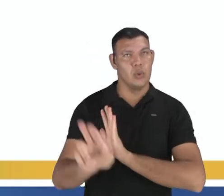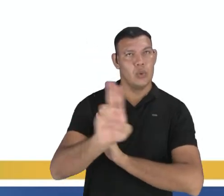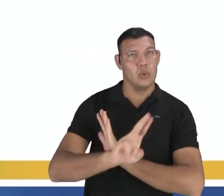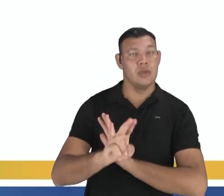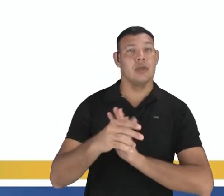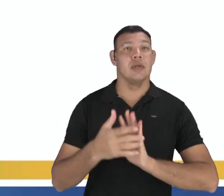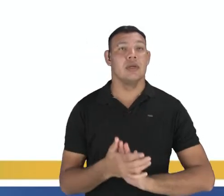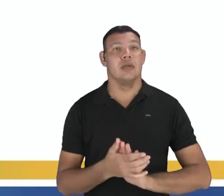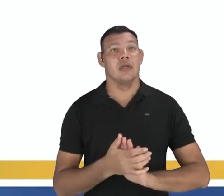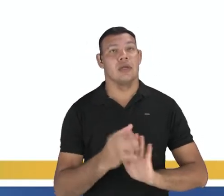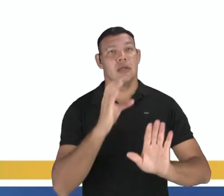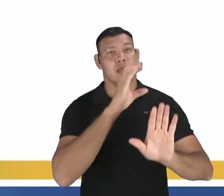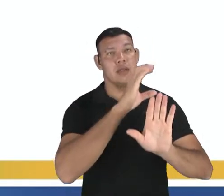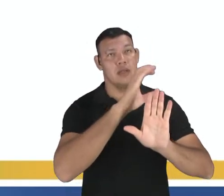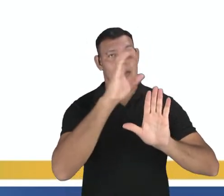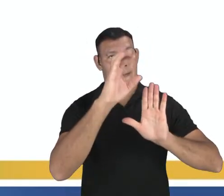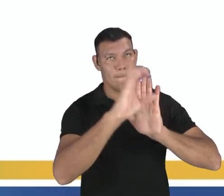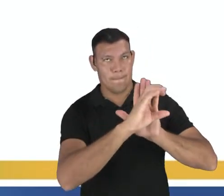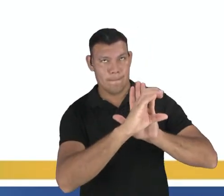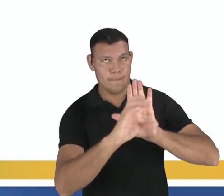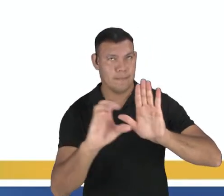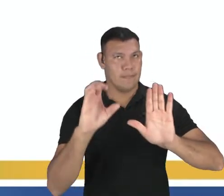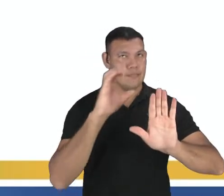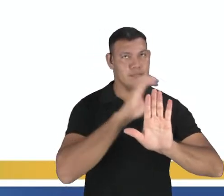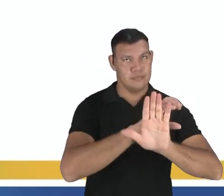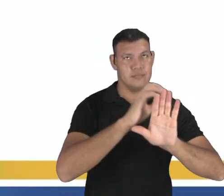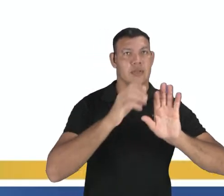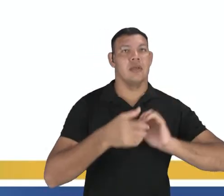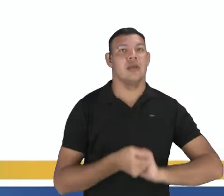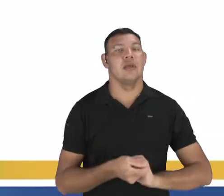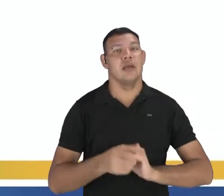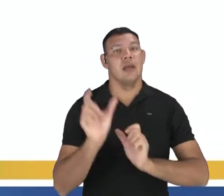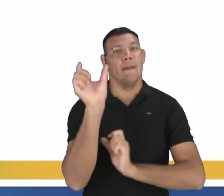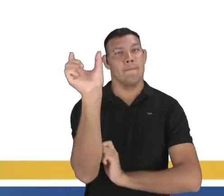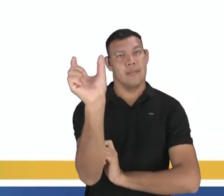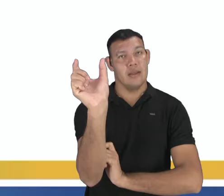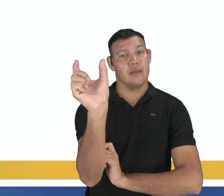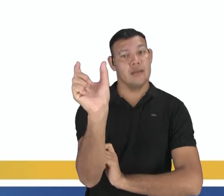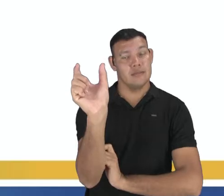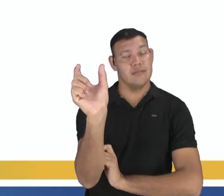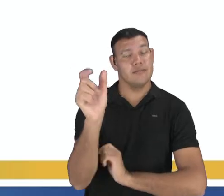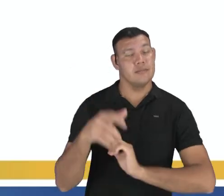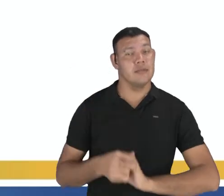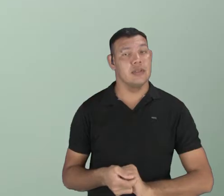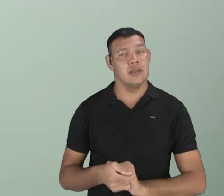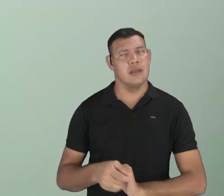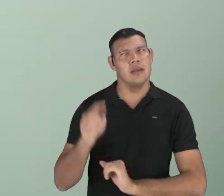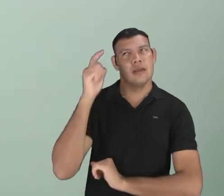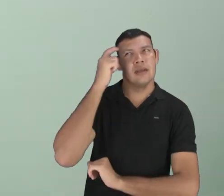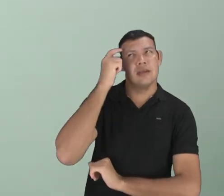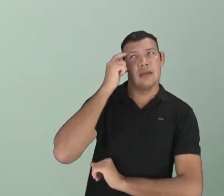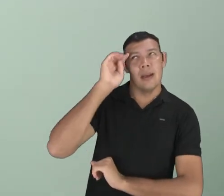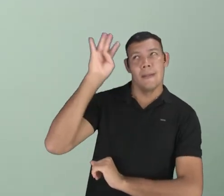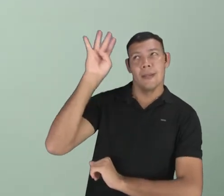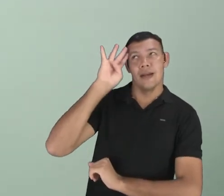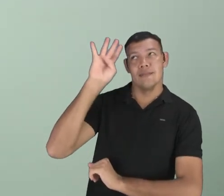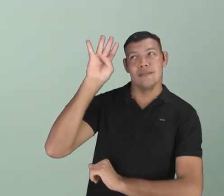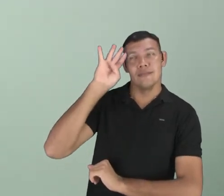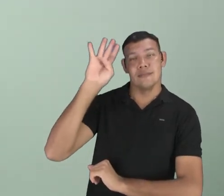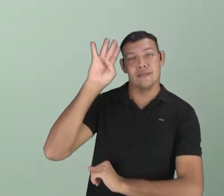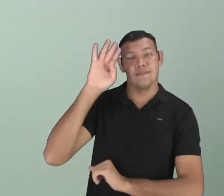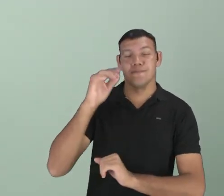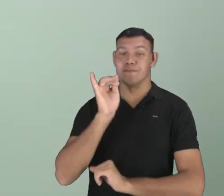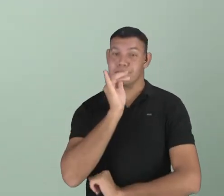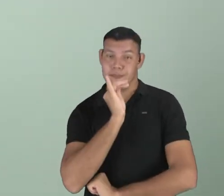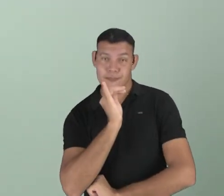Para quem não sabe o que é conotativo, é o sentido figurado, aquele que só existe na nossa